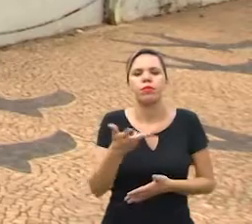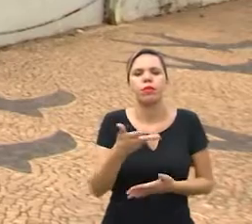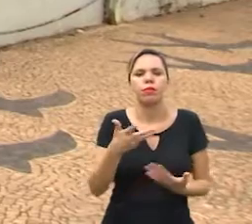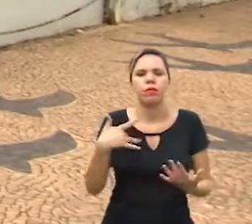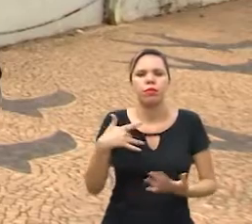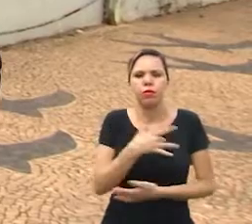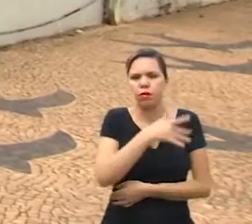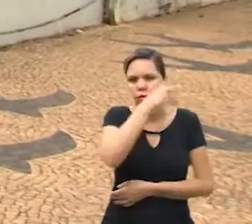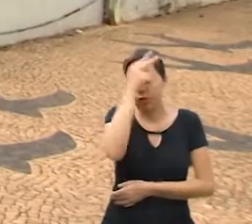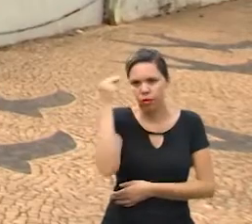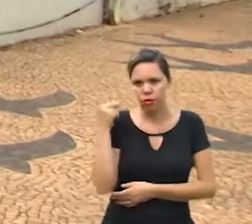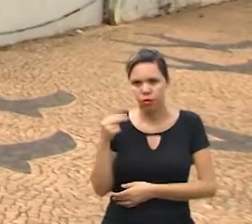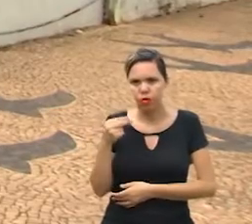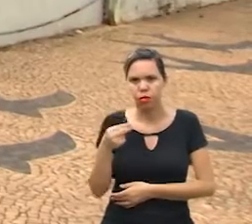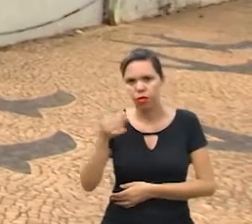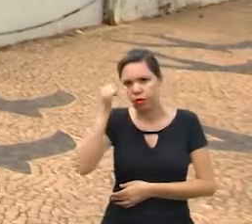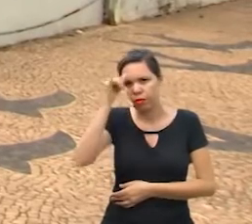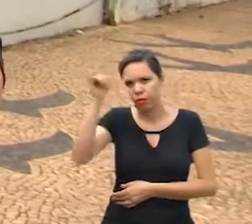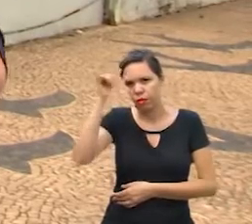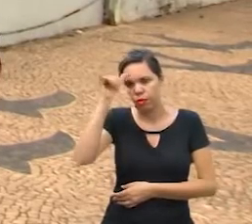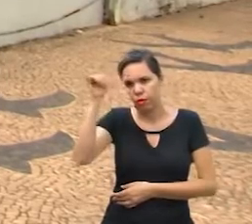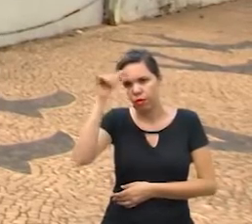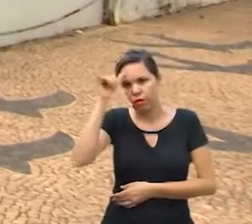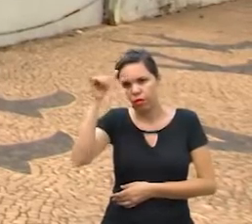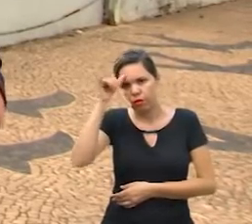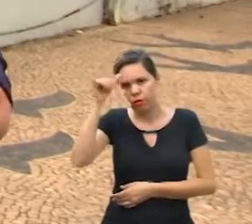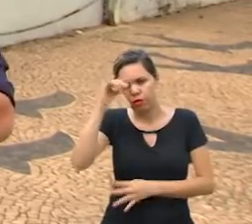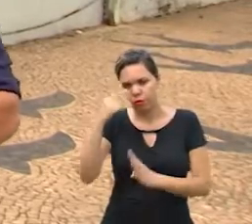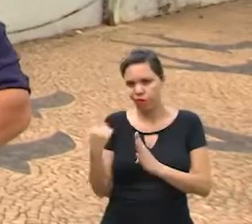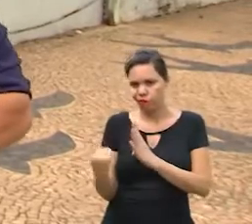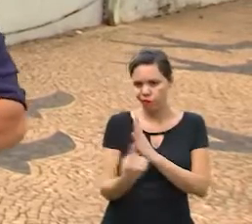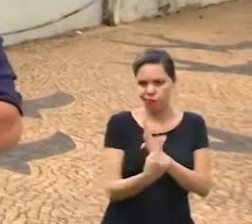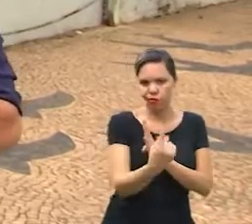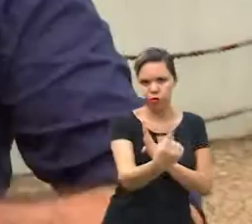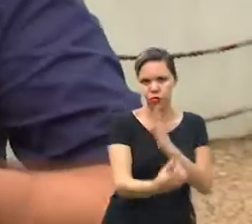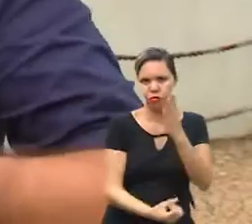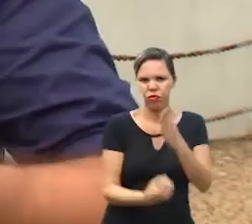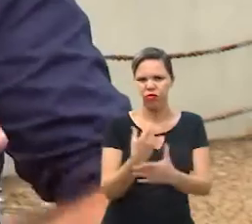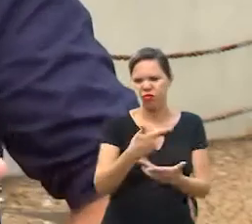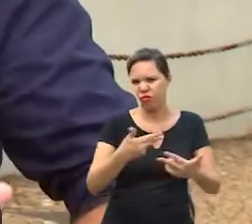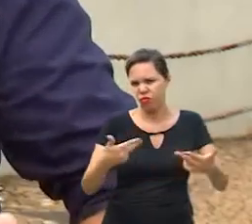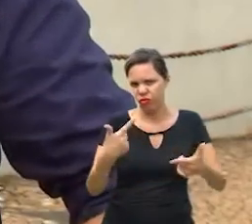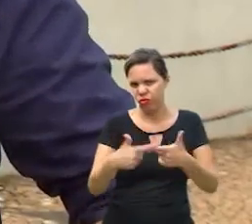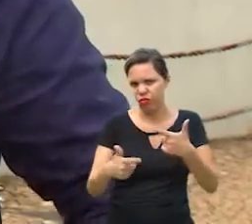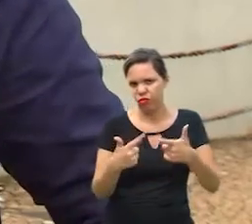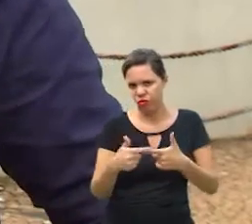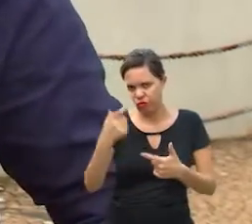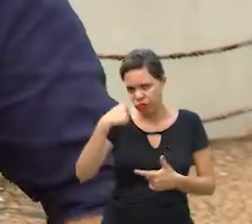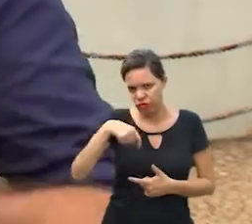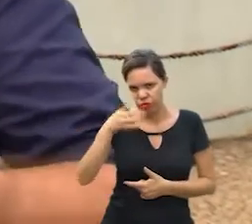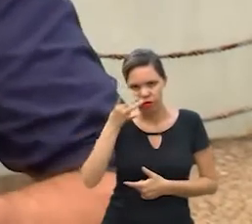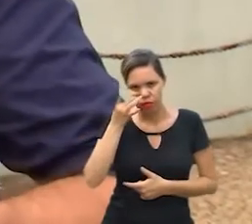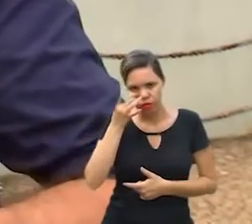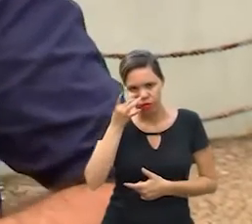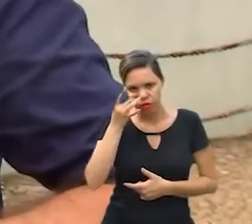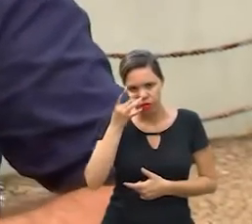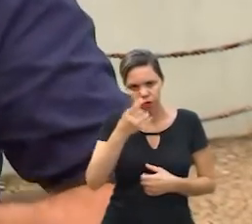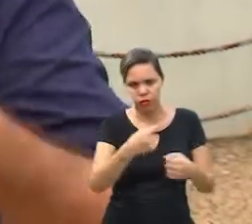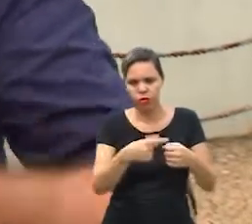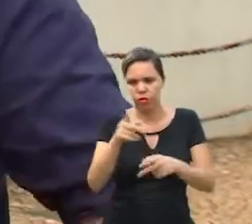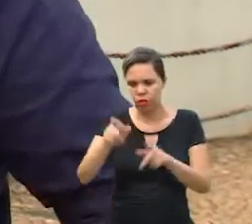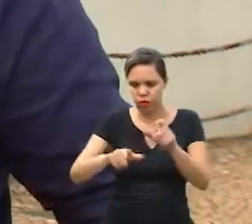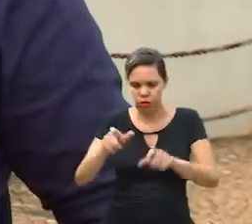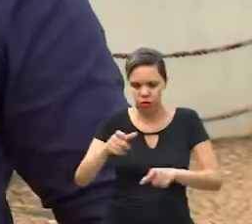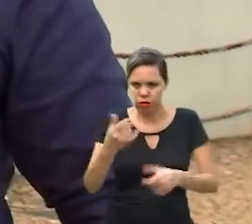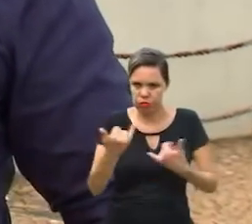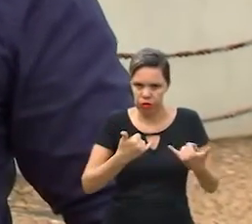e agilidade na saúde pública e evitar os famosos fura-fila. Aconteceu vários relatos também, eu já presenciei